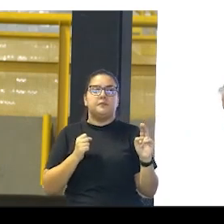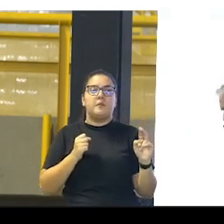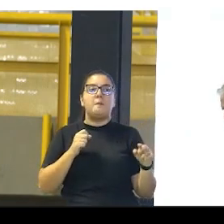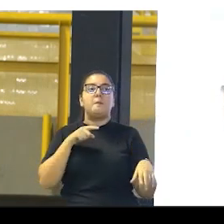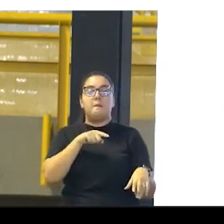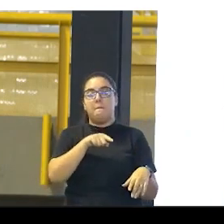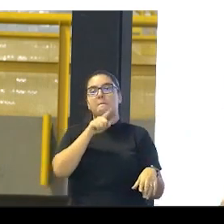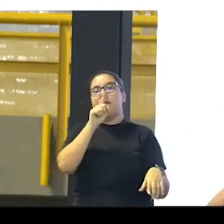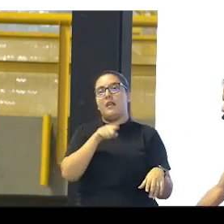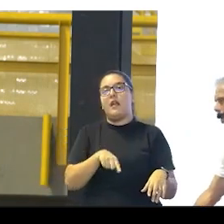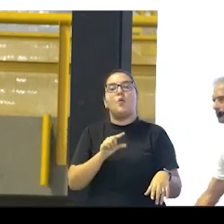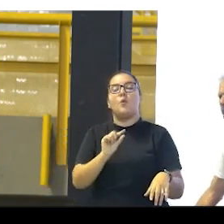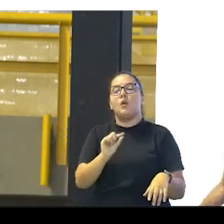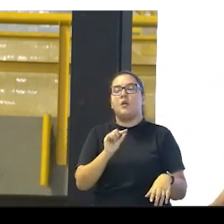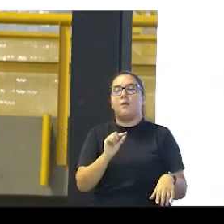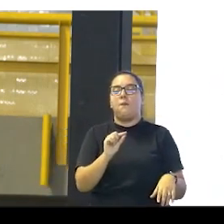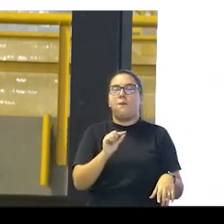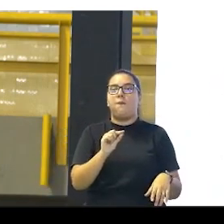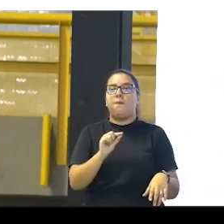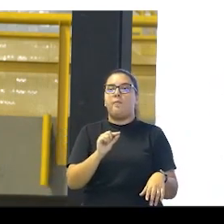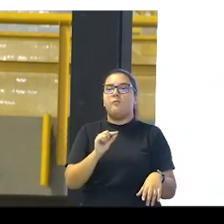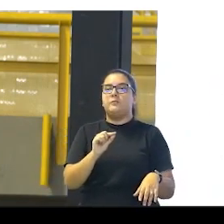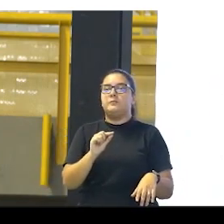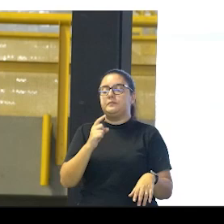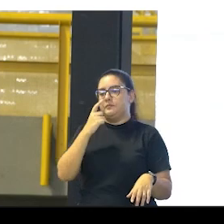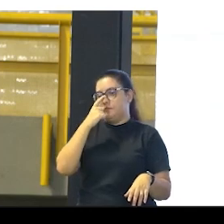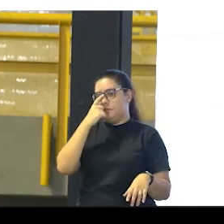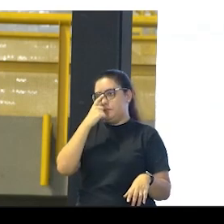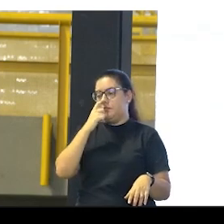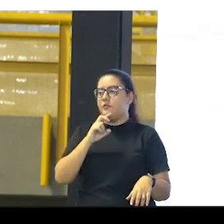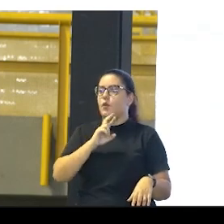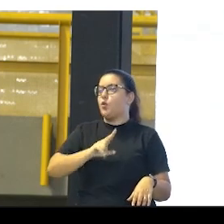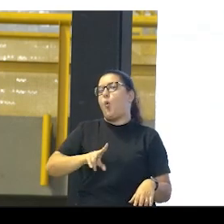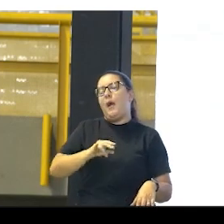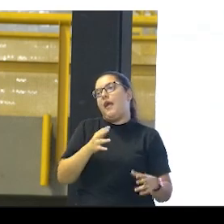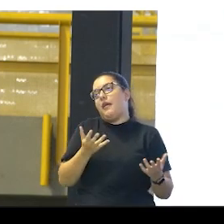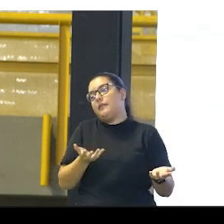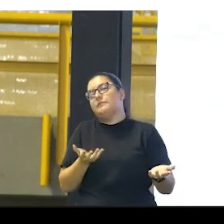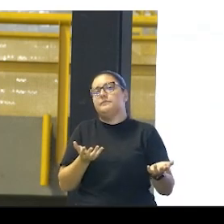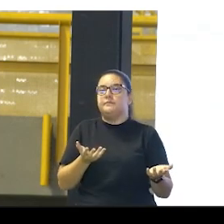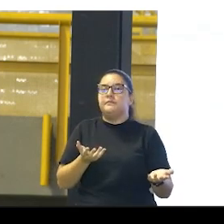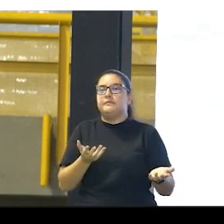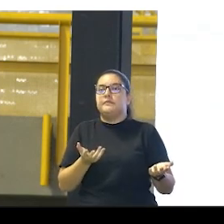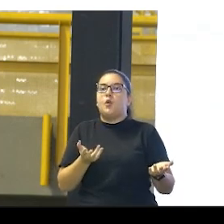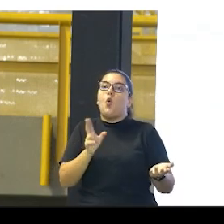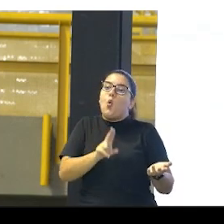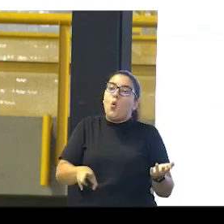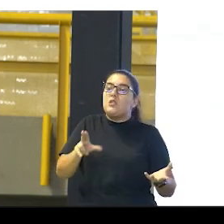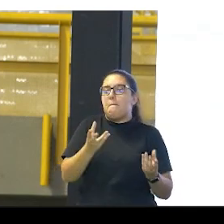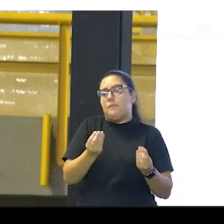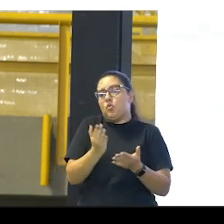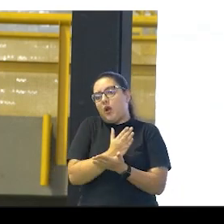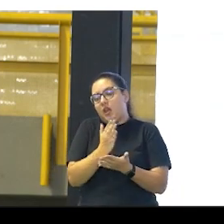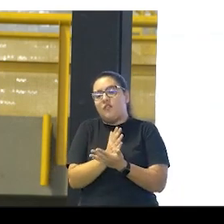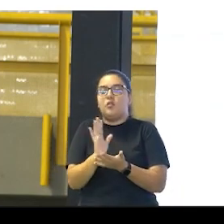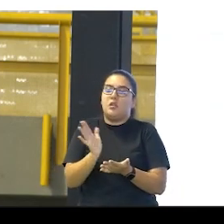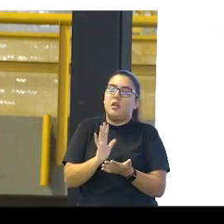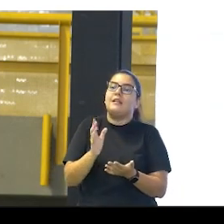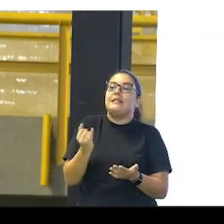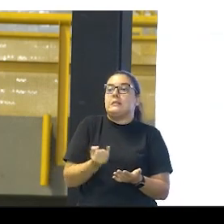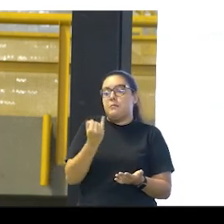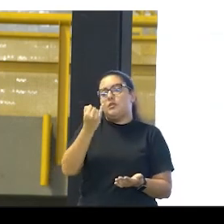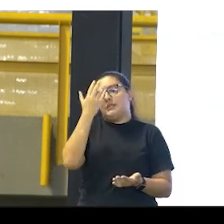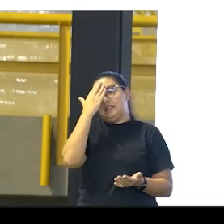Essa classificação, ela não é muito recorrente nos livros, mas é importante que